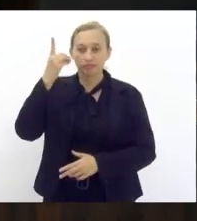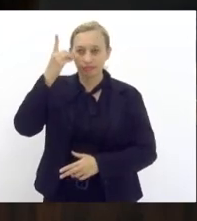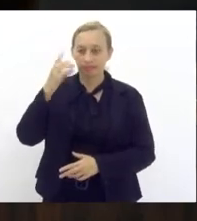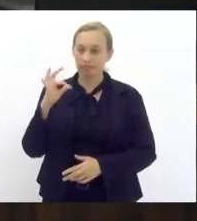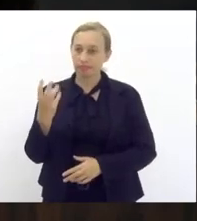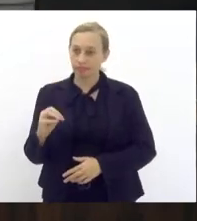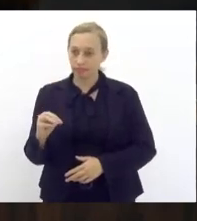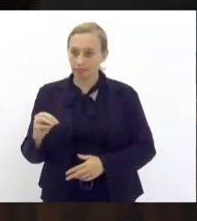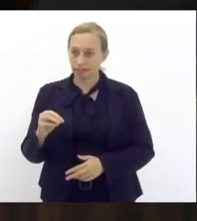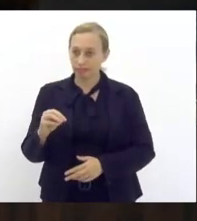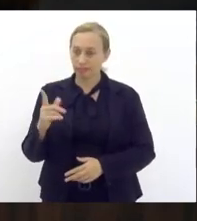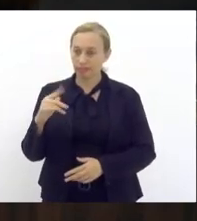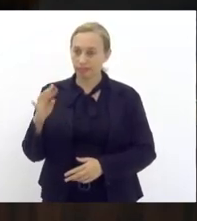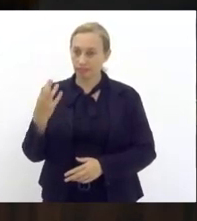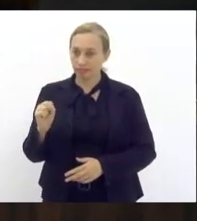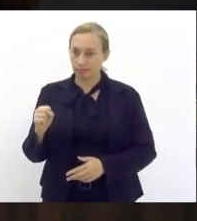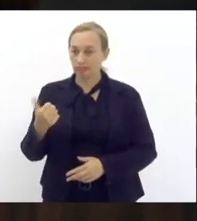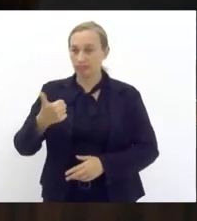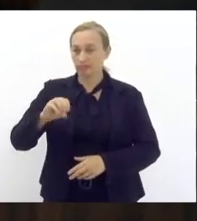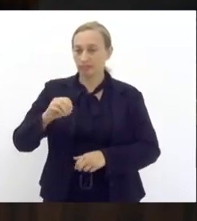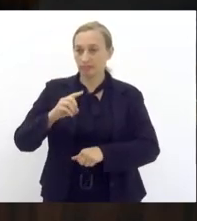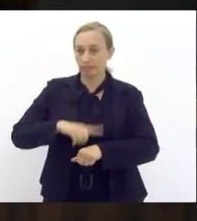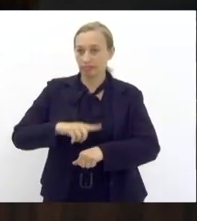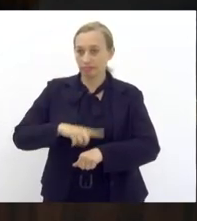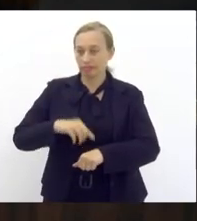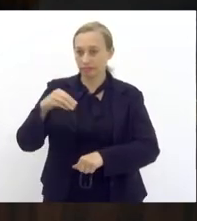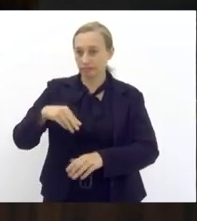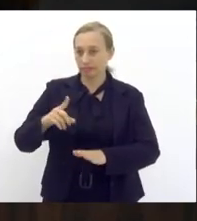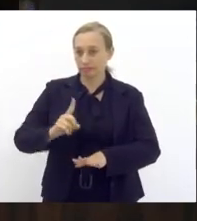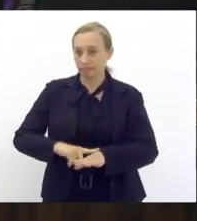Gagliasso. Deputado, o senhor tem 10 minutos